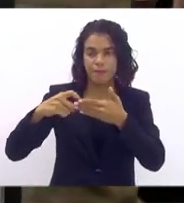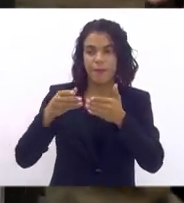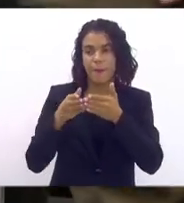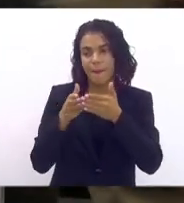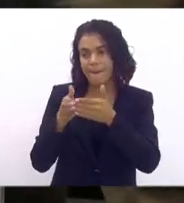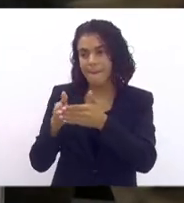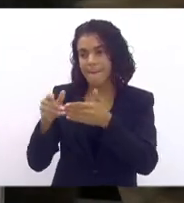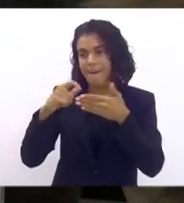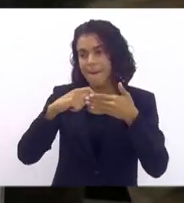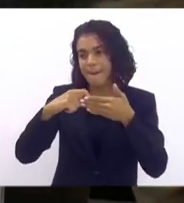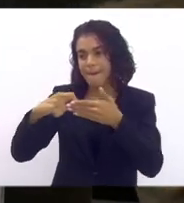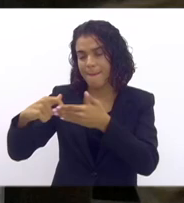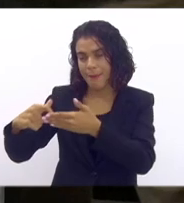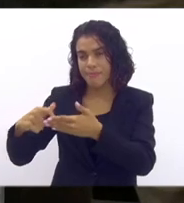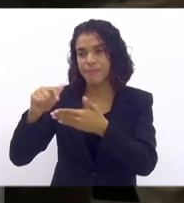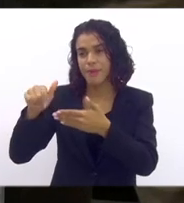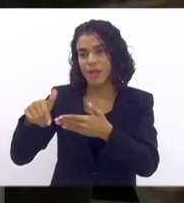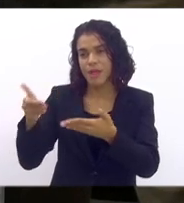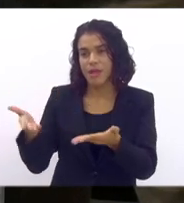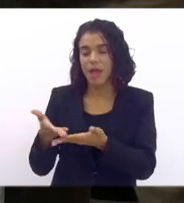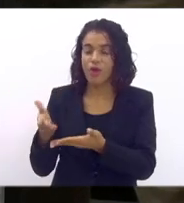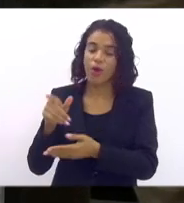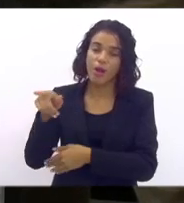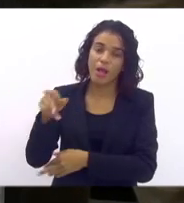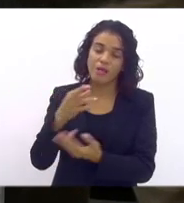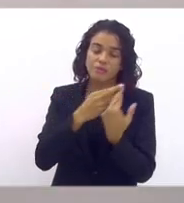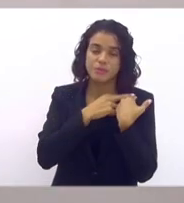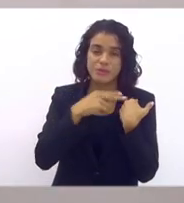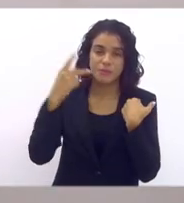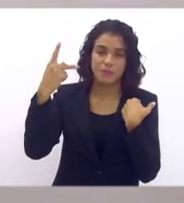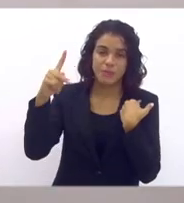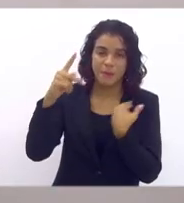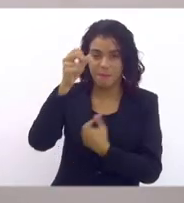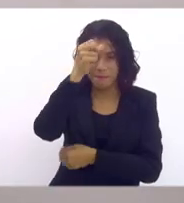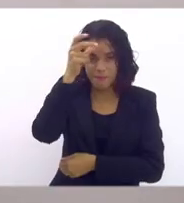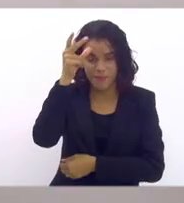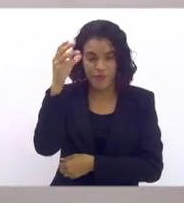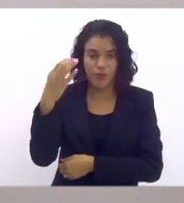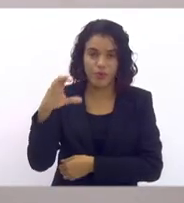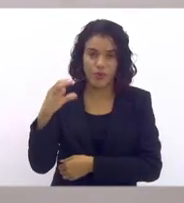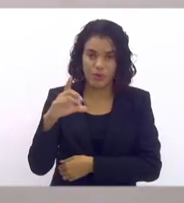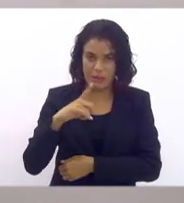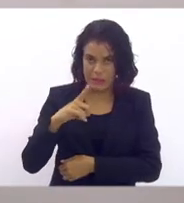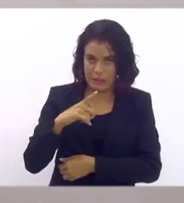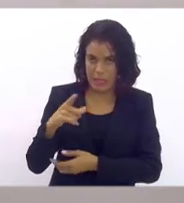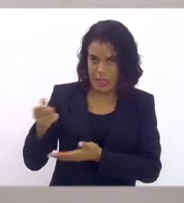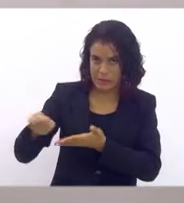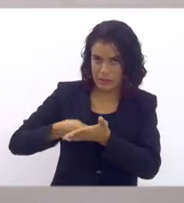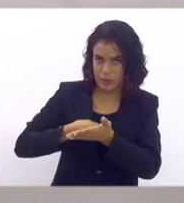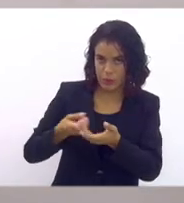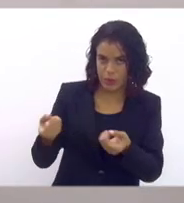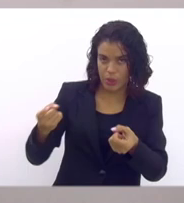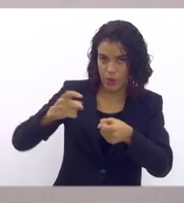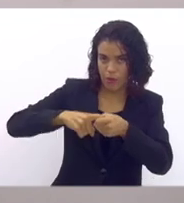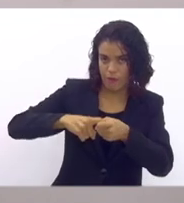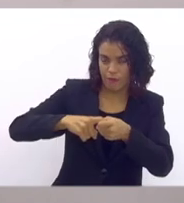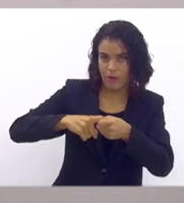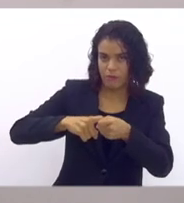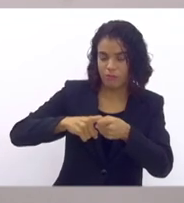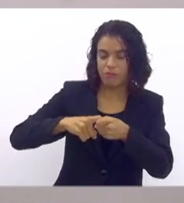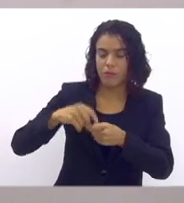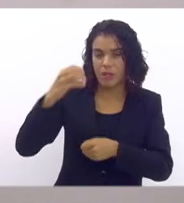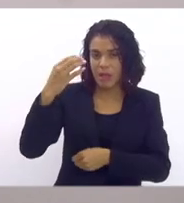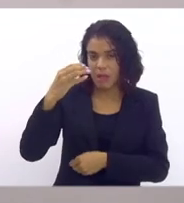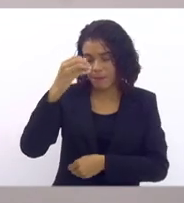destinou Então a partir daí ele passa a responder por aquele resido vocês assinaram convênio tem alguma formalização de que a prefeitura de